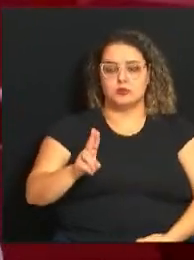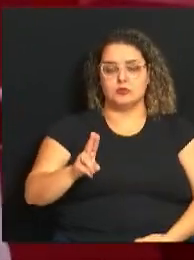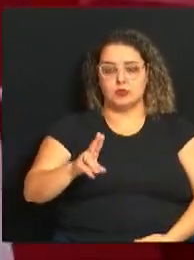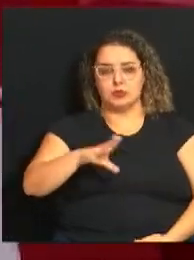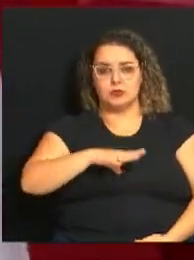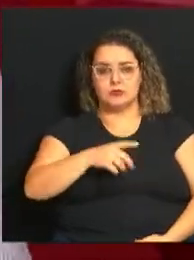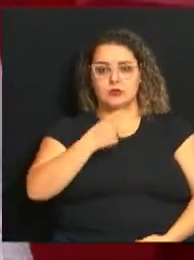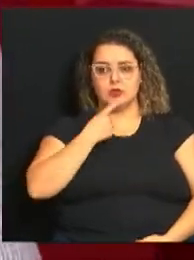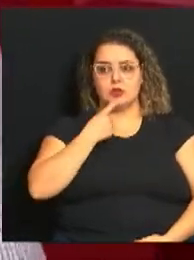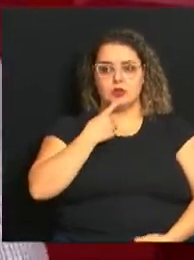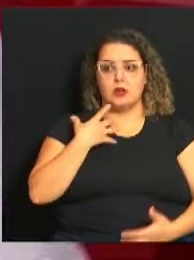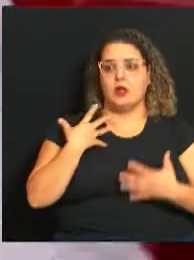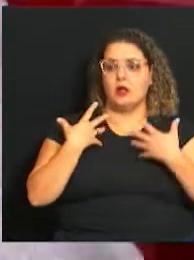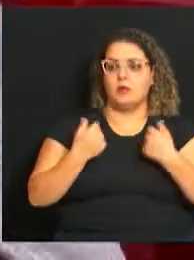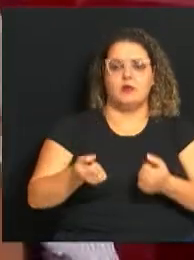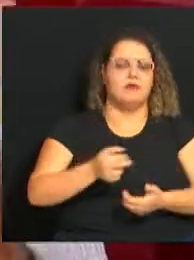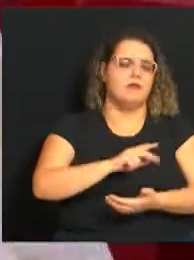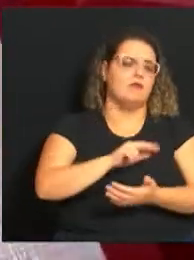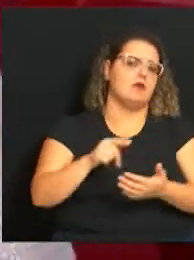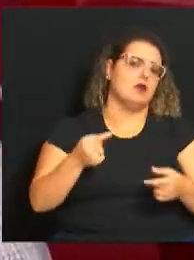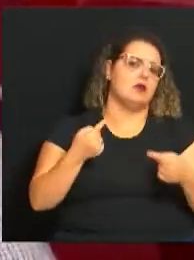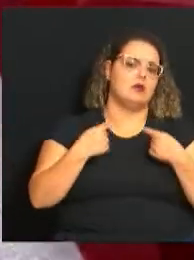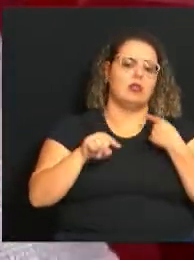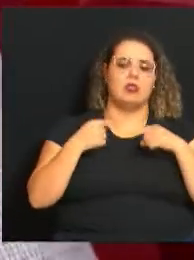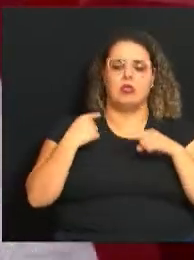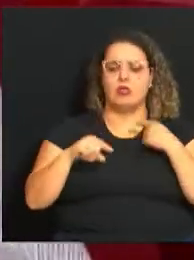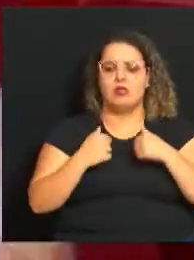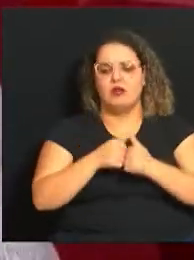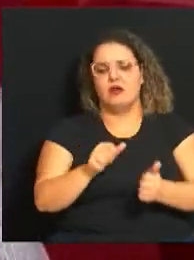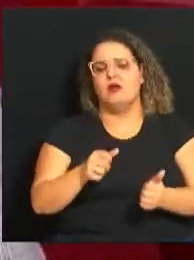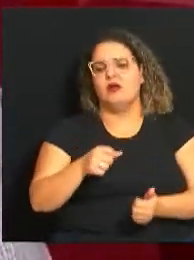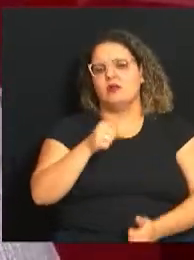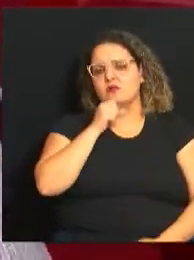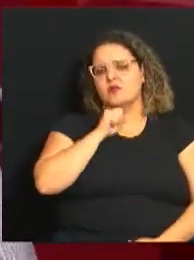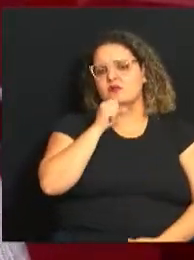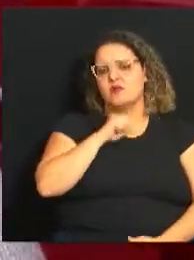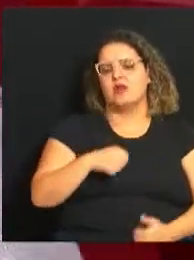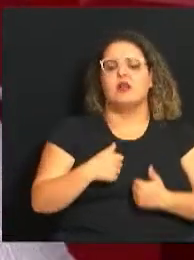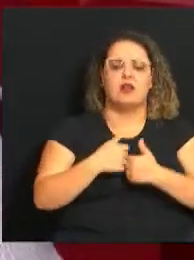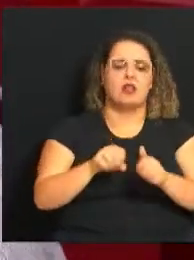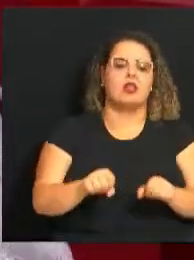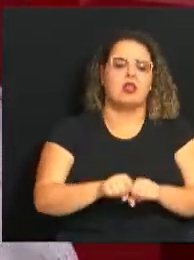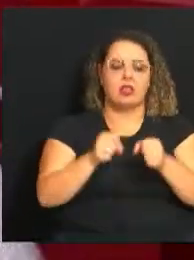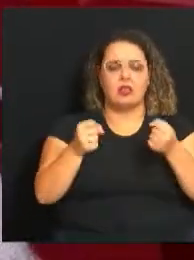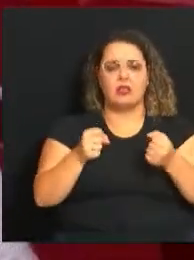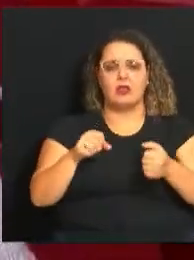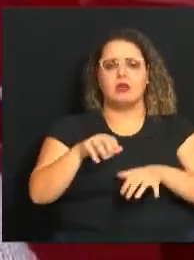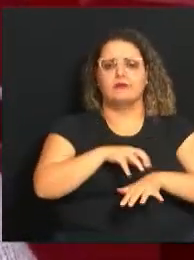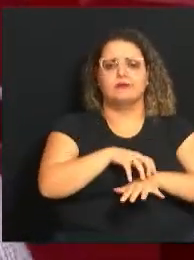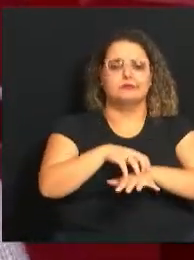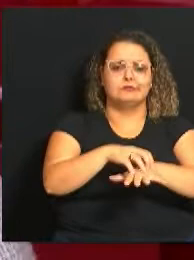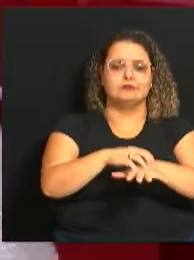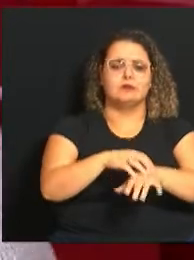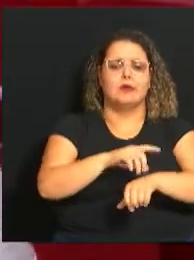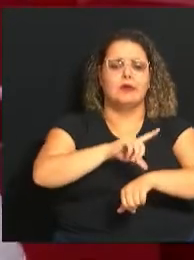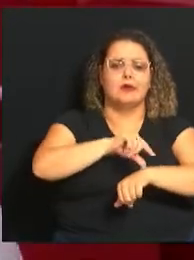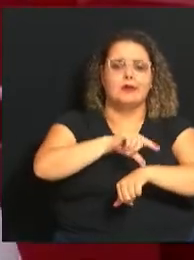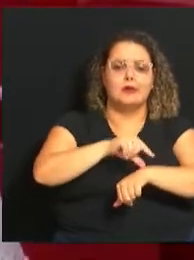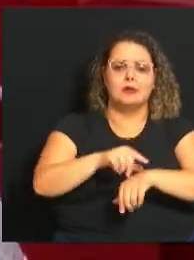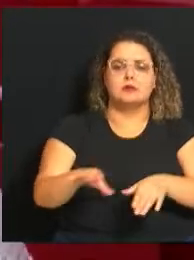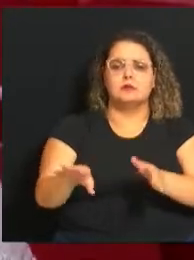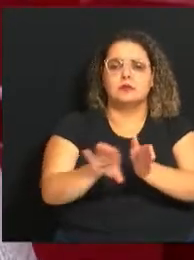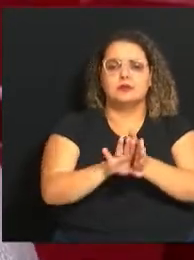tem recebido muitas reclamações de ônibus velho, de ônibus que quebra durante o itinerário, atraso nas linhas de ônibus. E agora